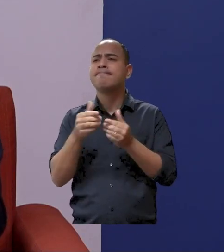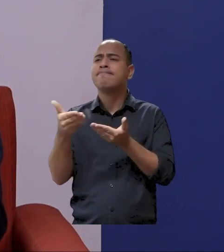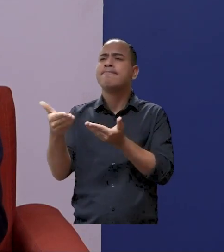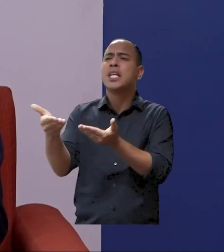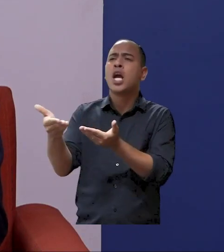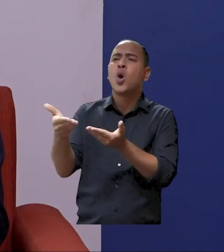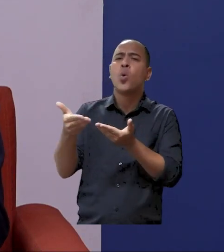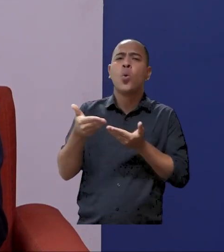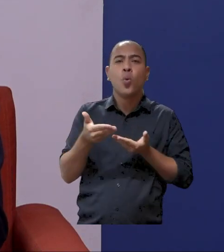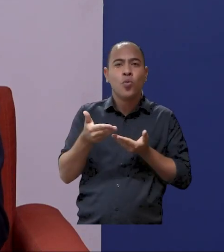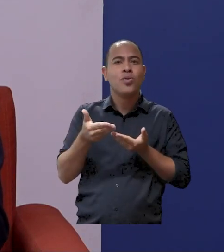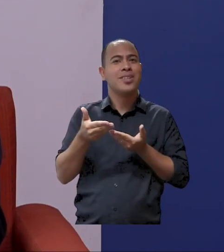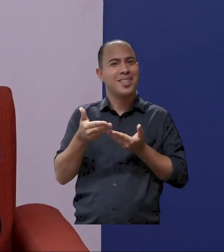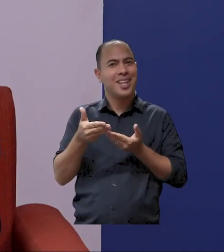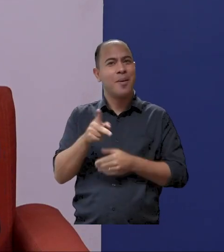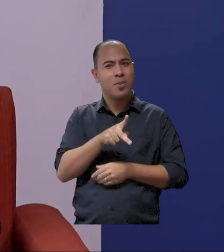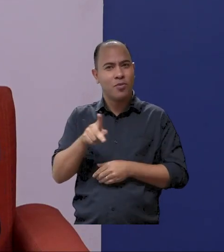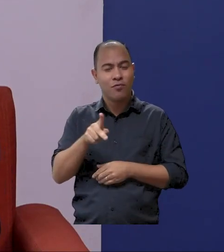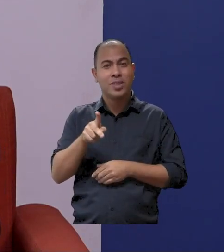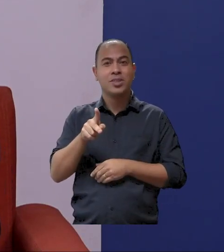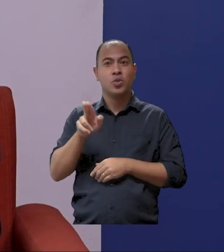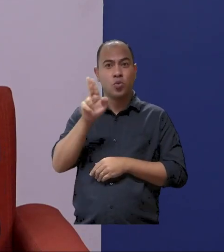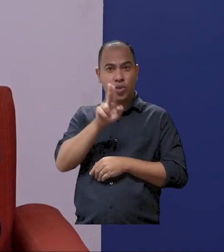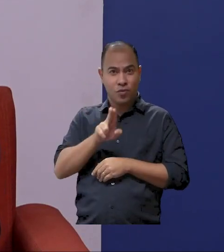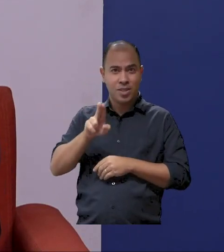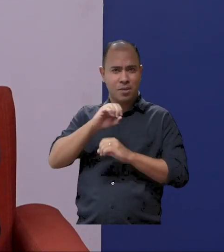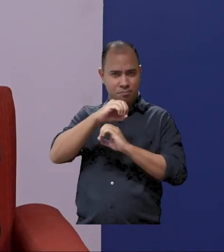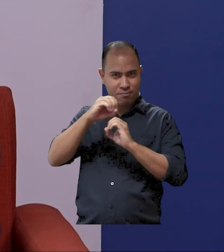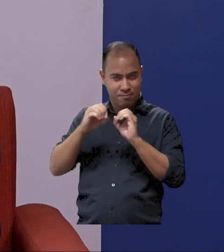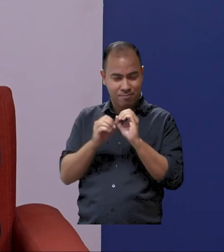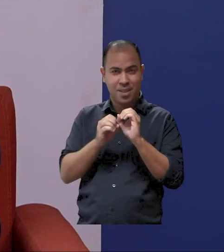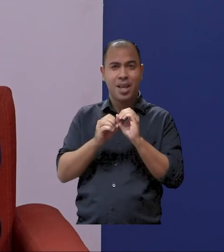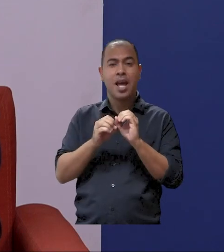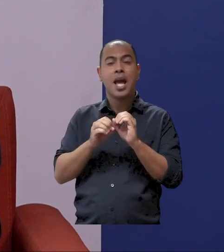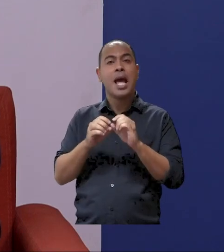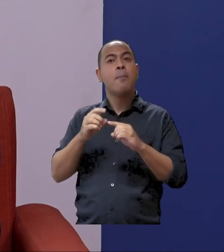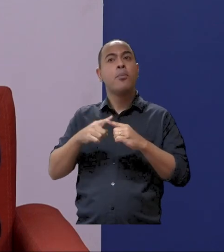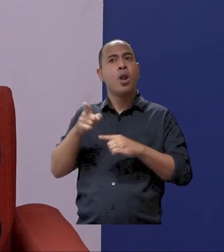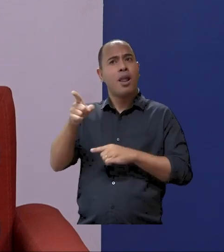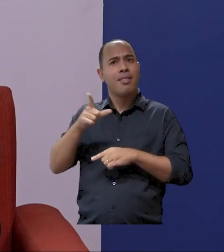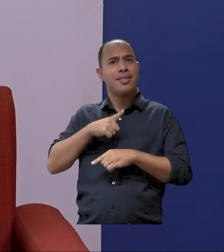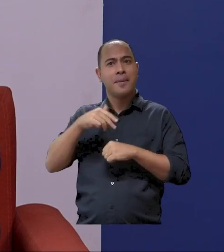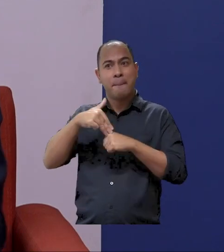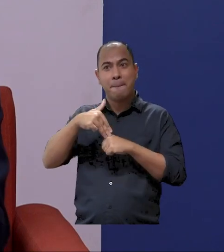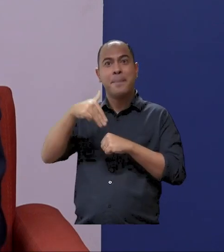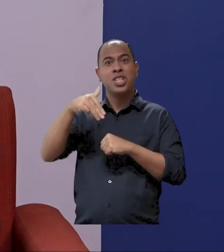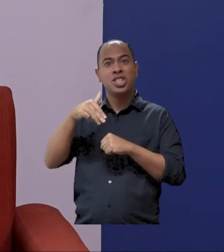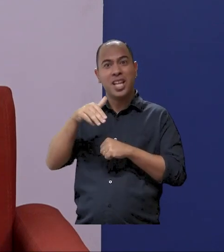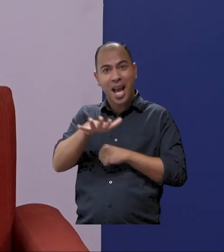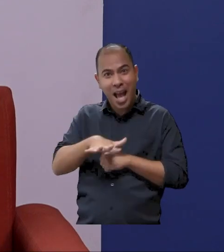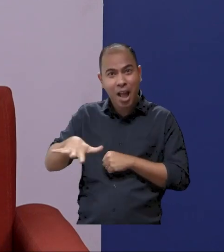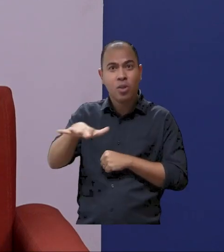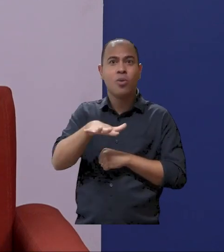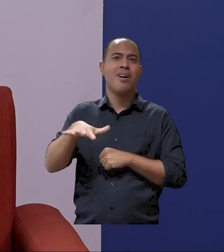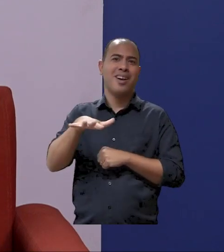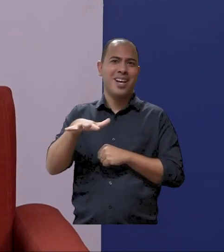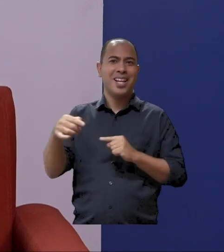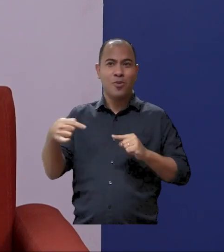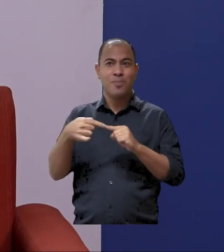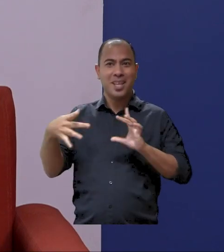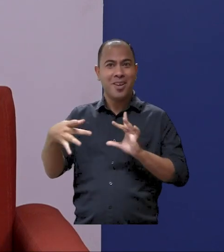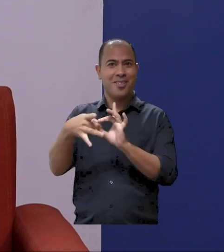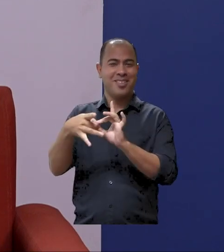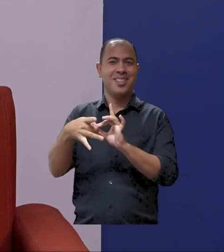e convidar professores da Universidade Federal, né, porque lá tem um mestrado nessa área, para estar junto aqui conosco. Eu creio que vai